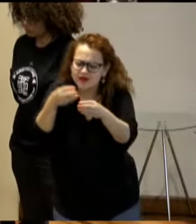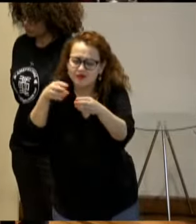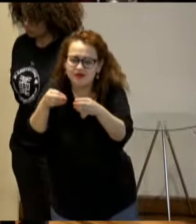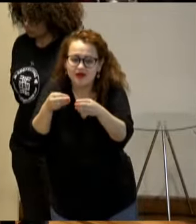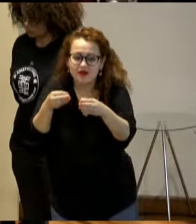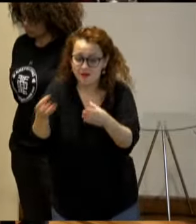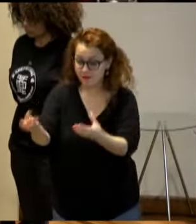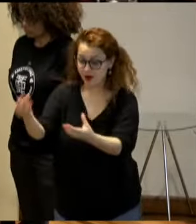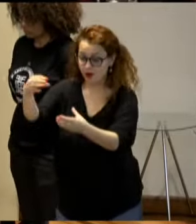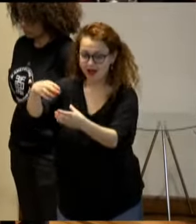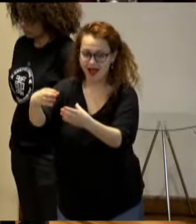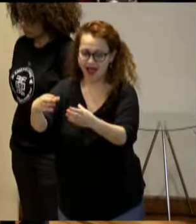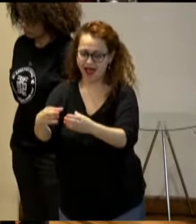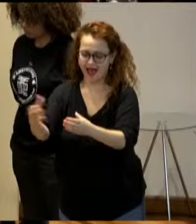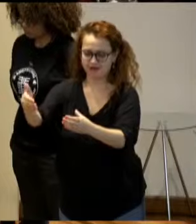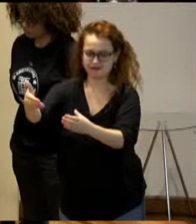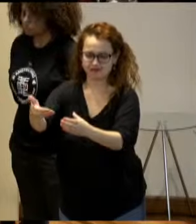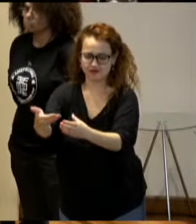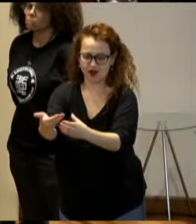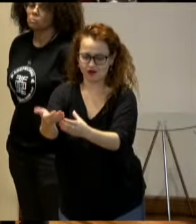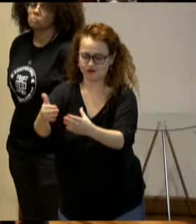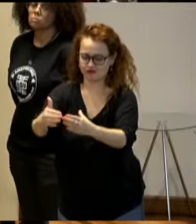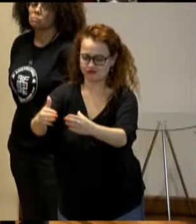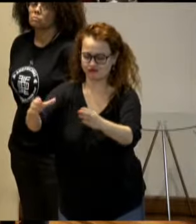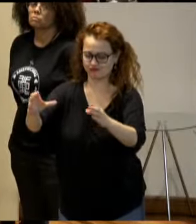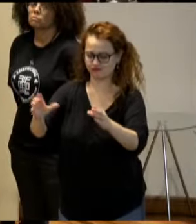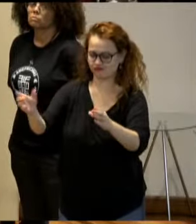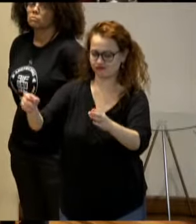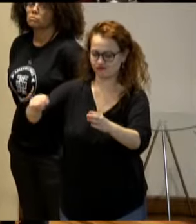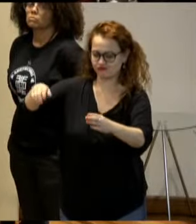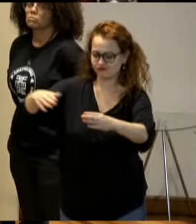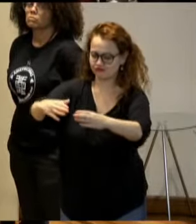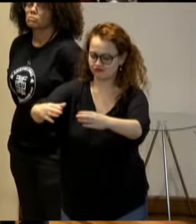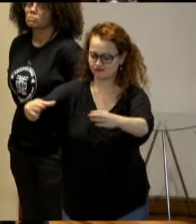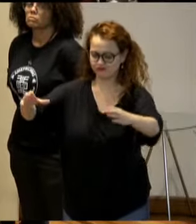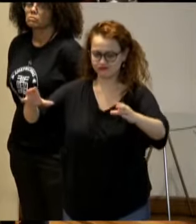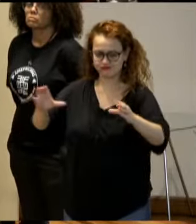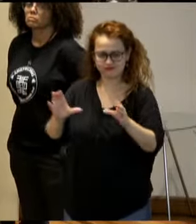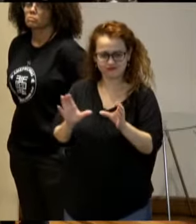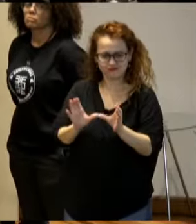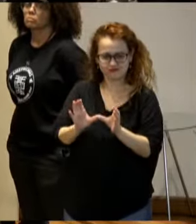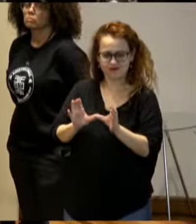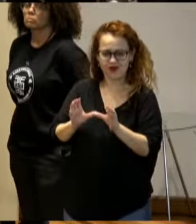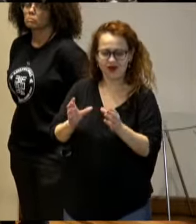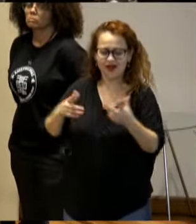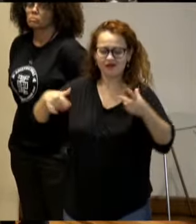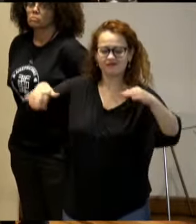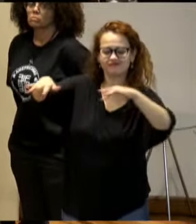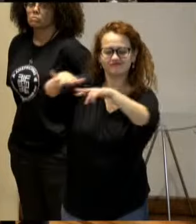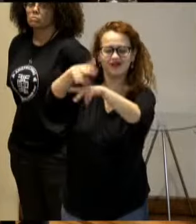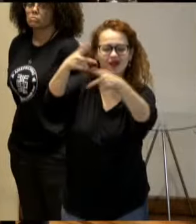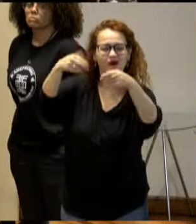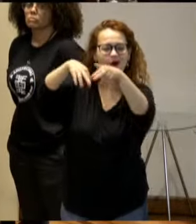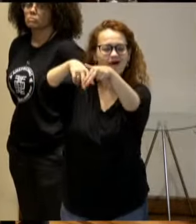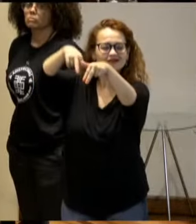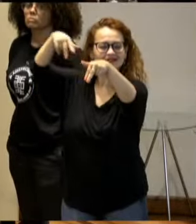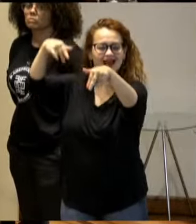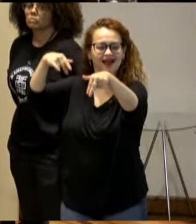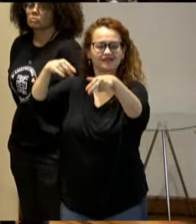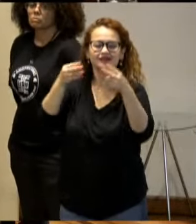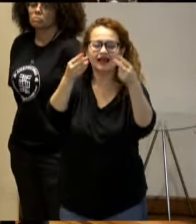caldo, separe uma tigela bem grande e circular, untada de ancestralidade.